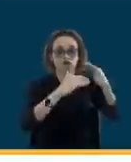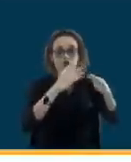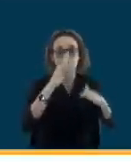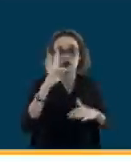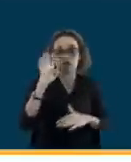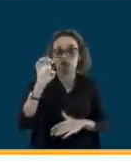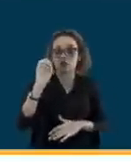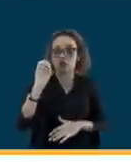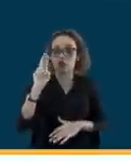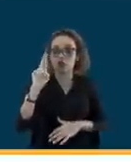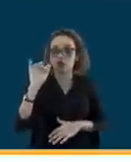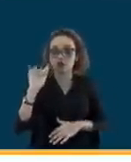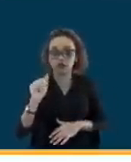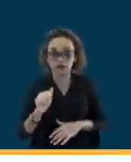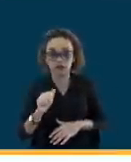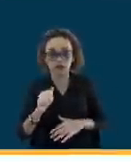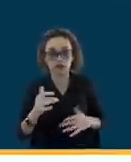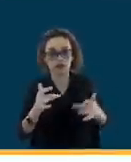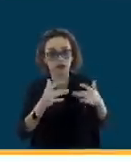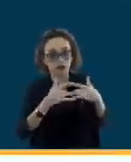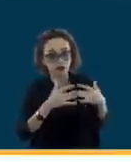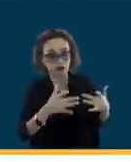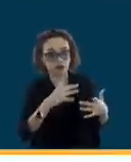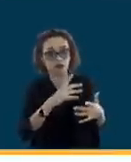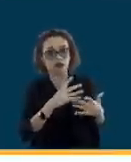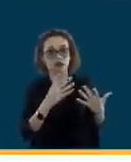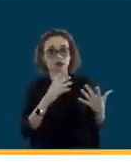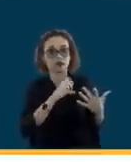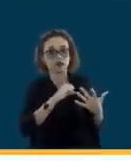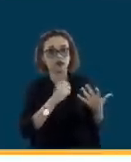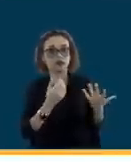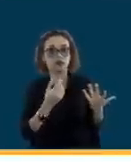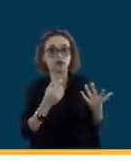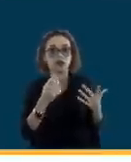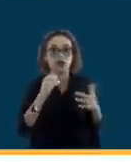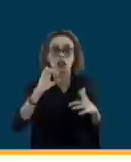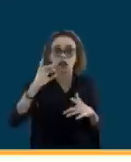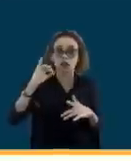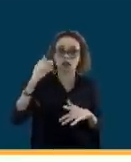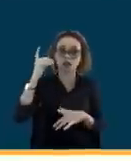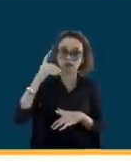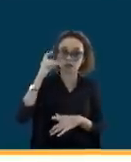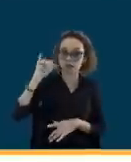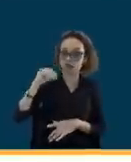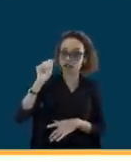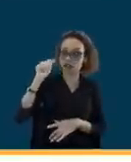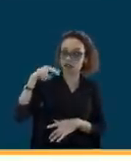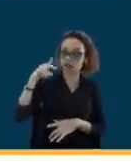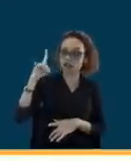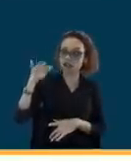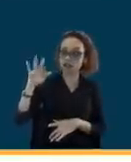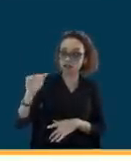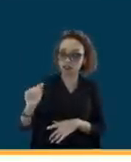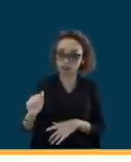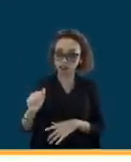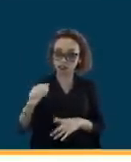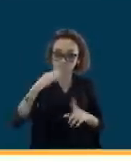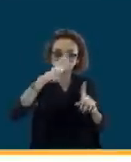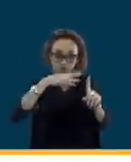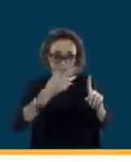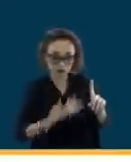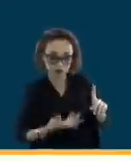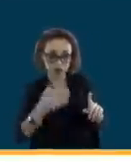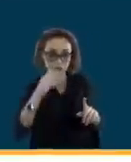afetiva, amorosa também, como eu disse. Não à toa, a Jandira sugeriu homenagear o Aldir Blanc, né? E